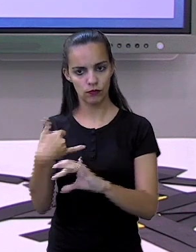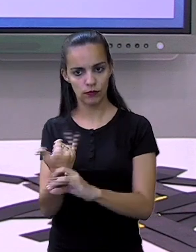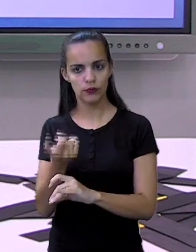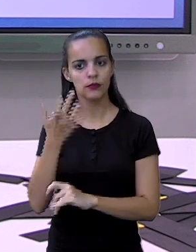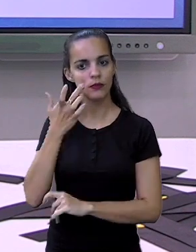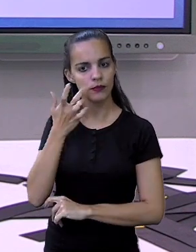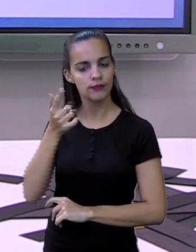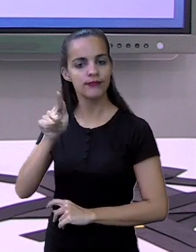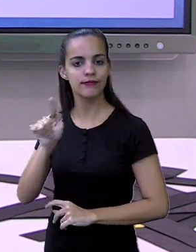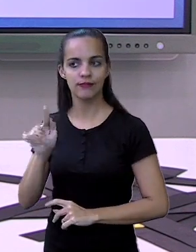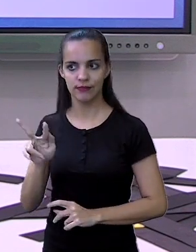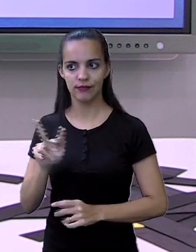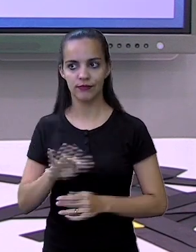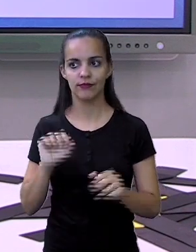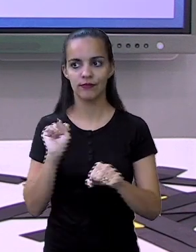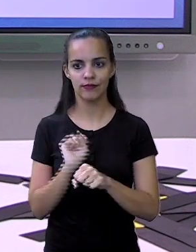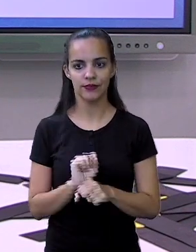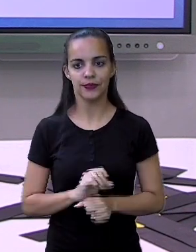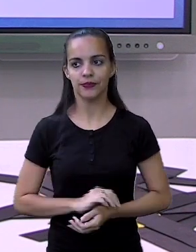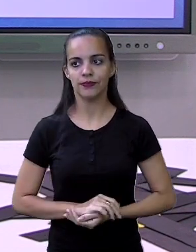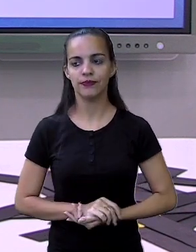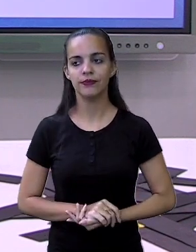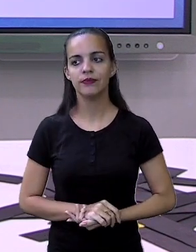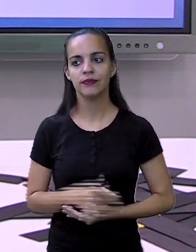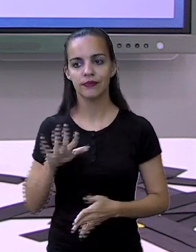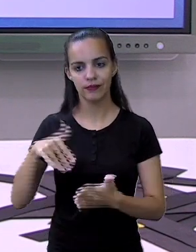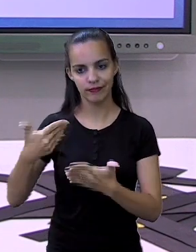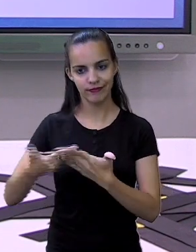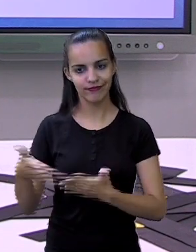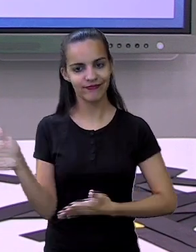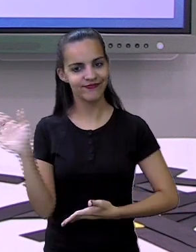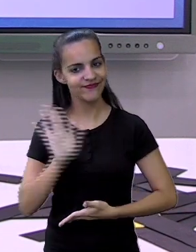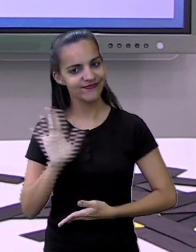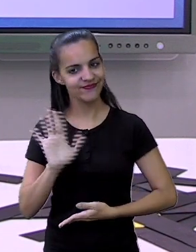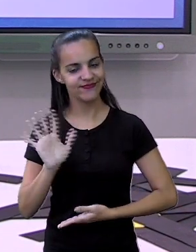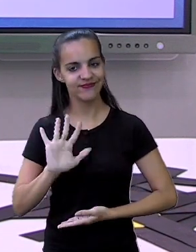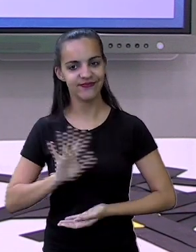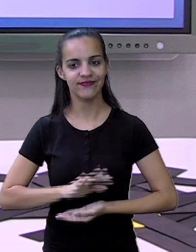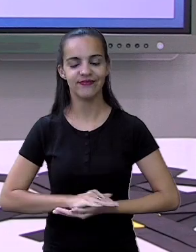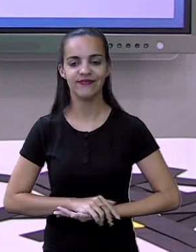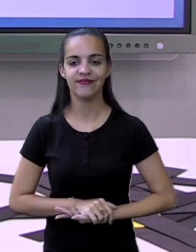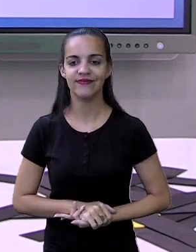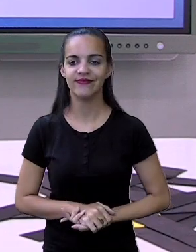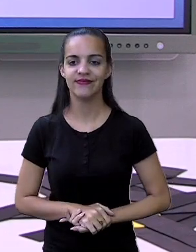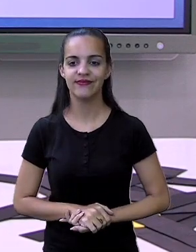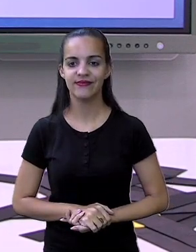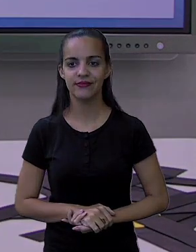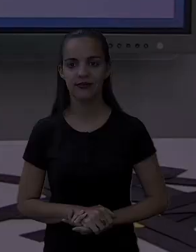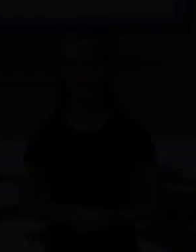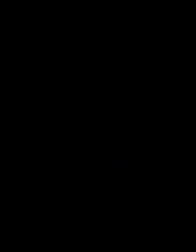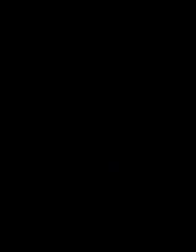do YouTube SMED-GV. Até a próxima aula, pessoal. Tchau!